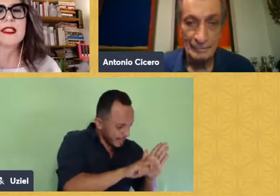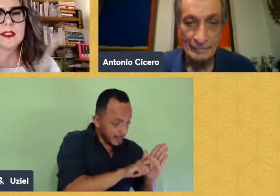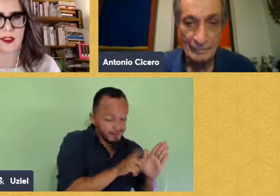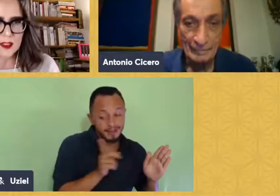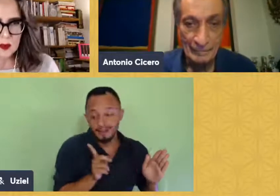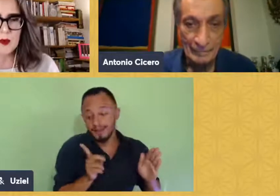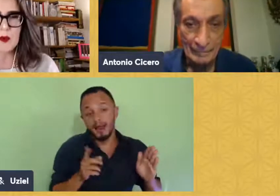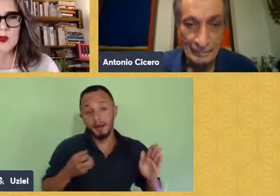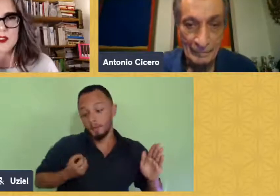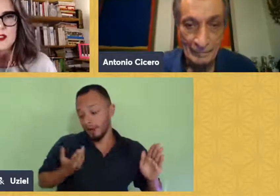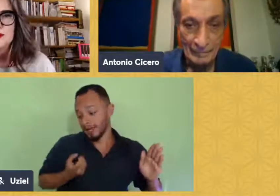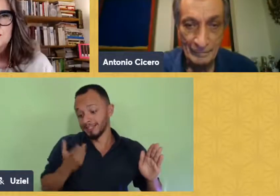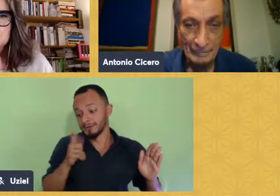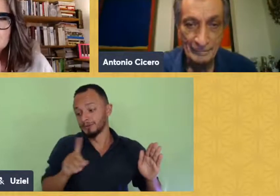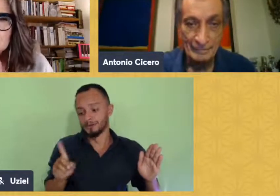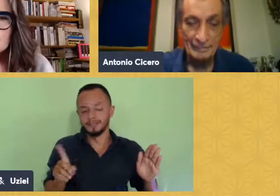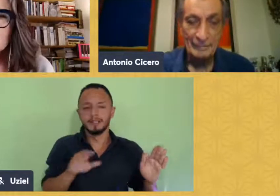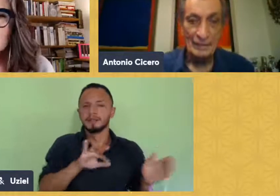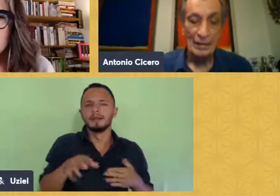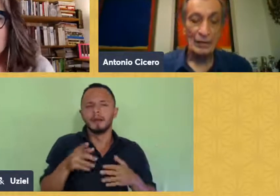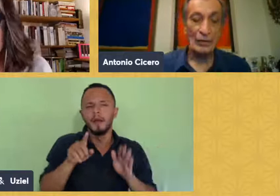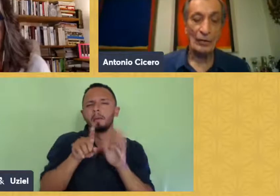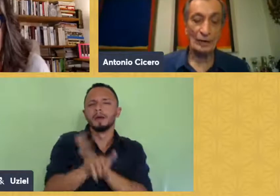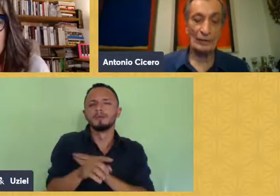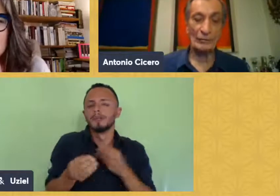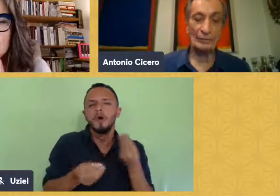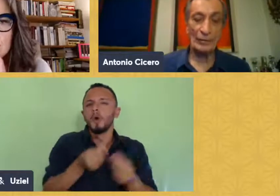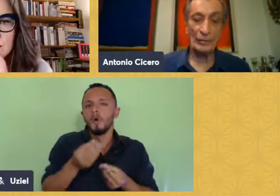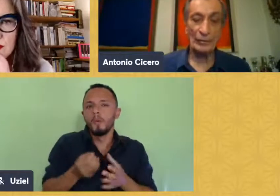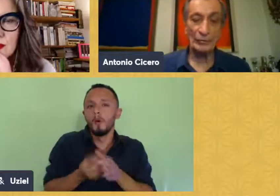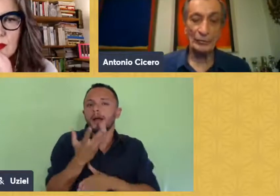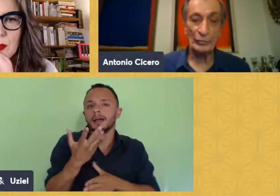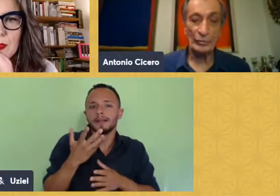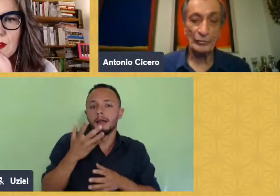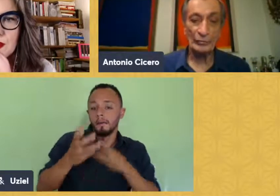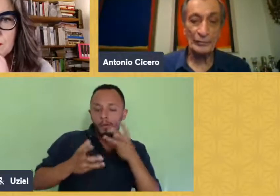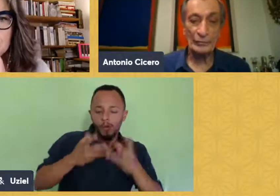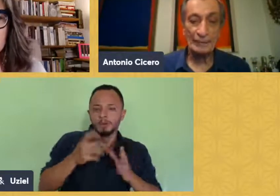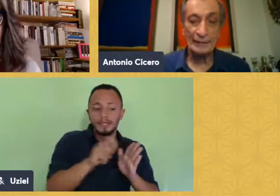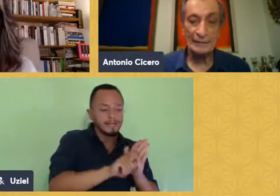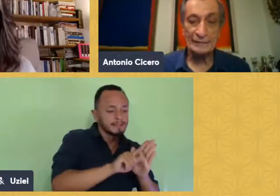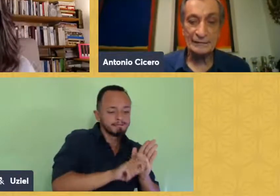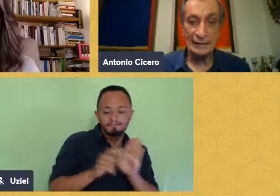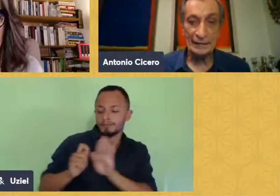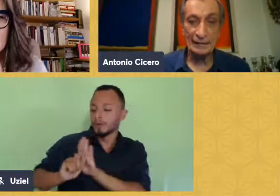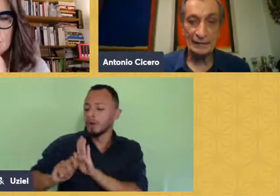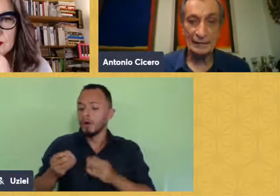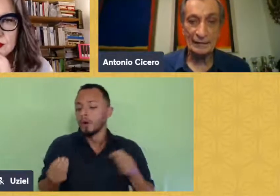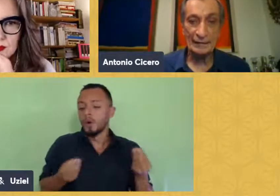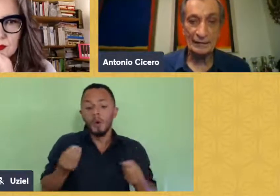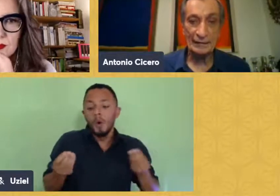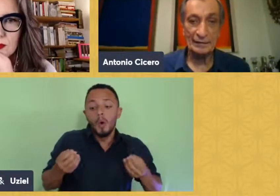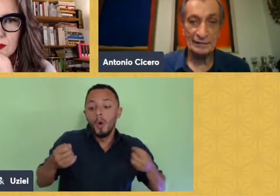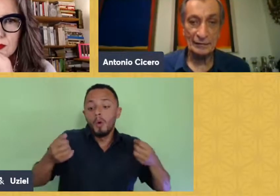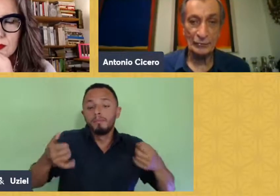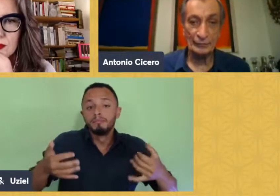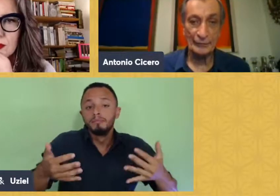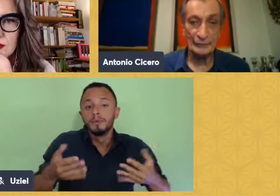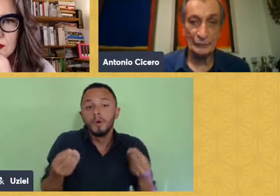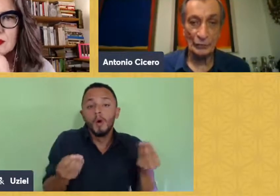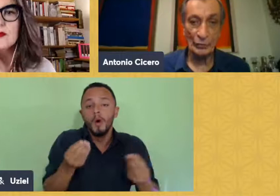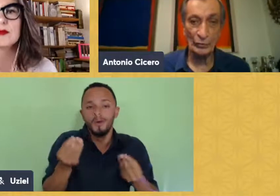de uma letra para uma música. Olha, eu nunca pensei em